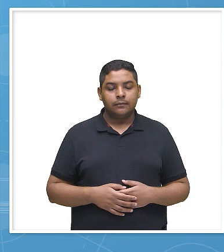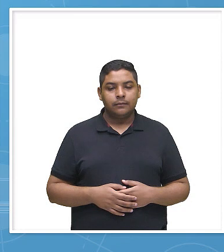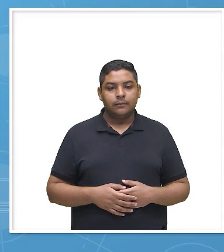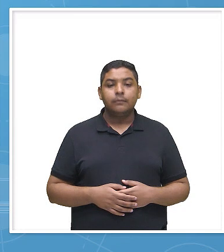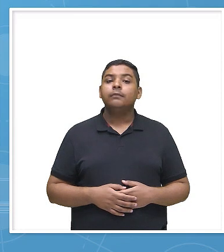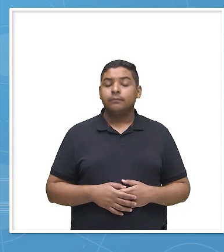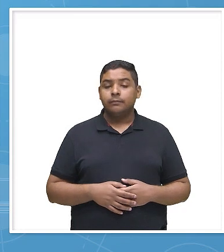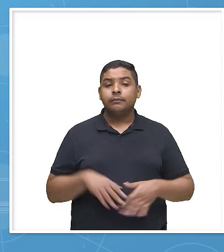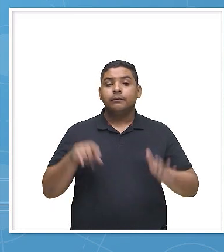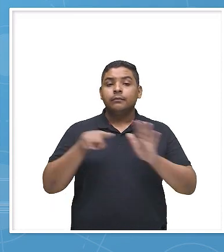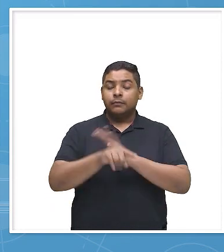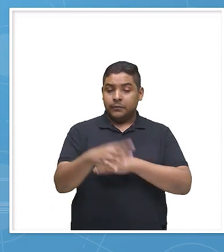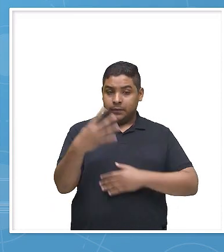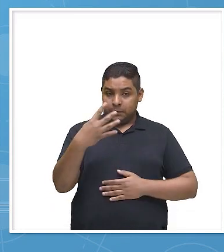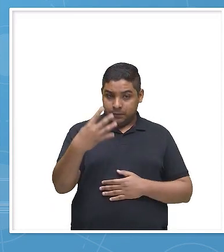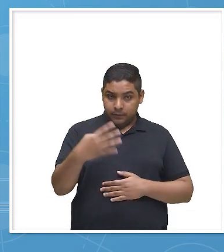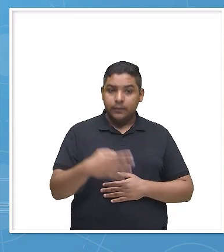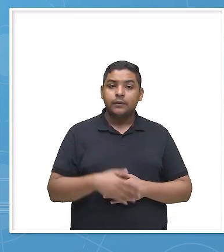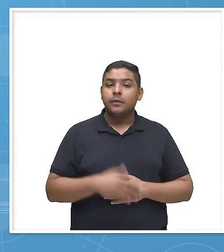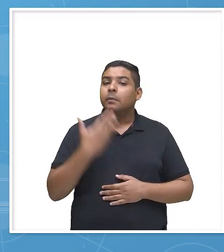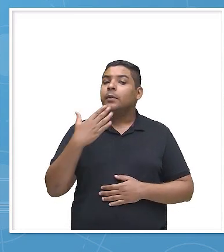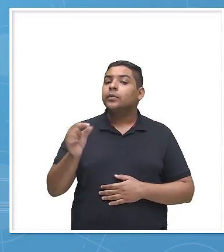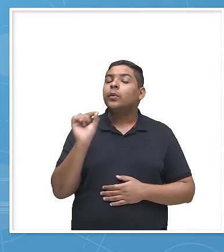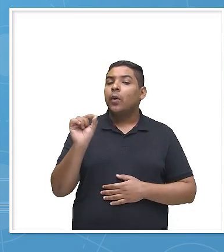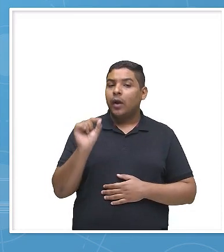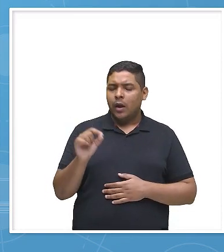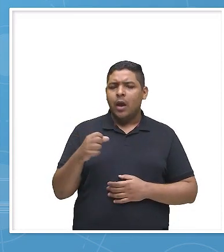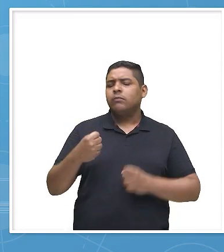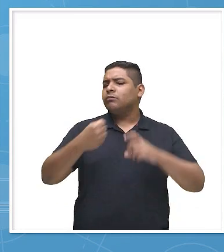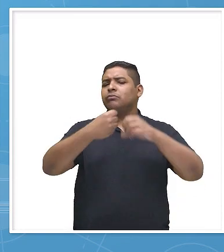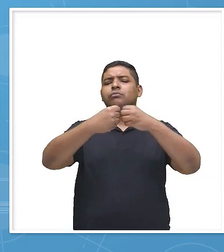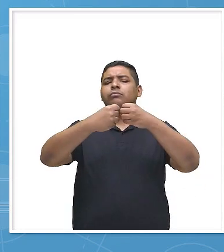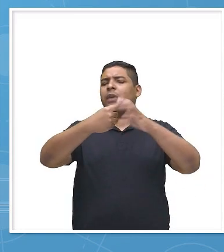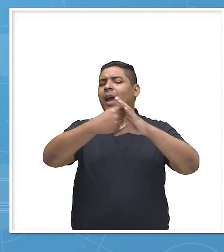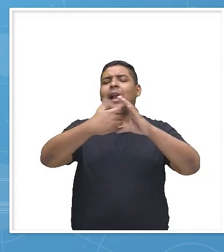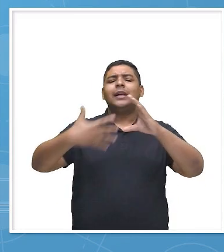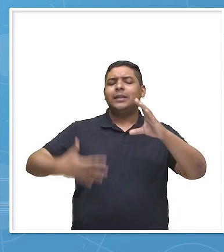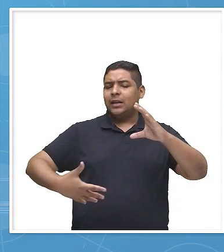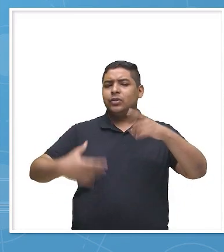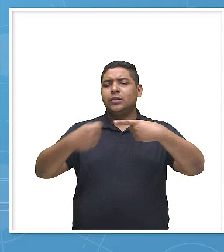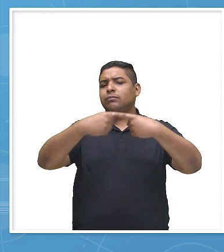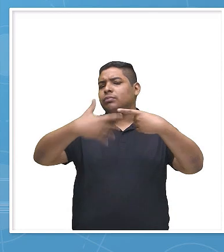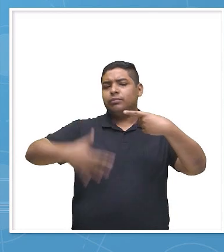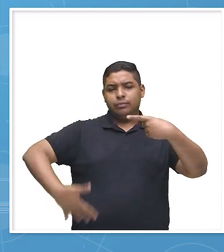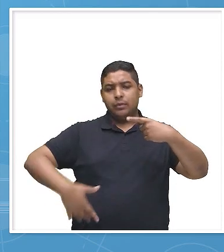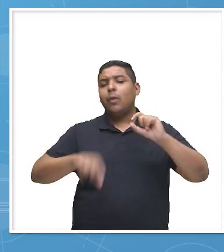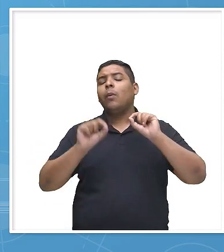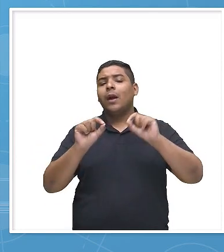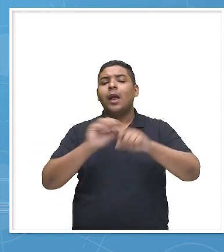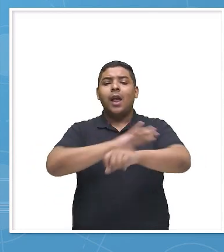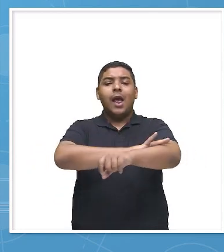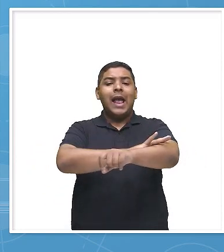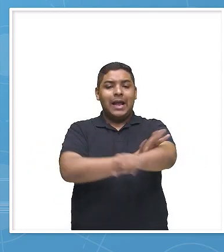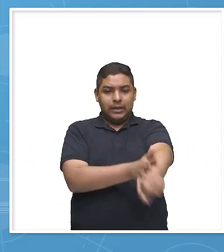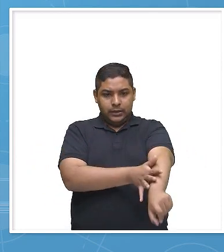questão pede a definição de racismo. E o gabarito correto é a letra D.